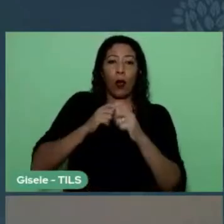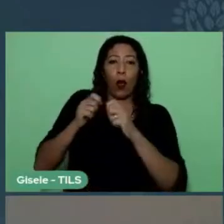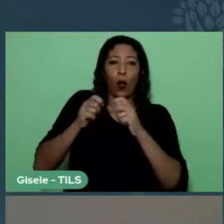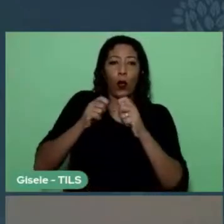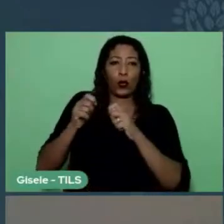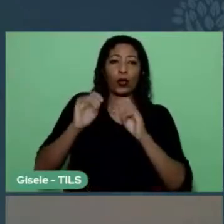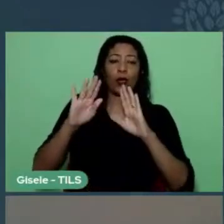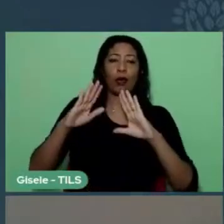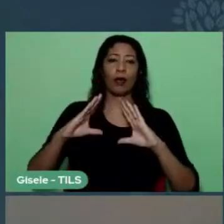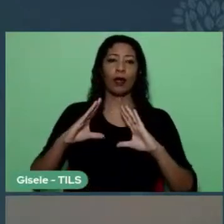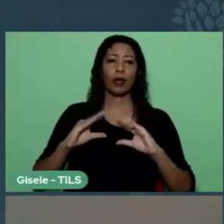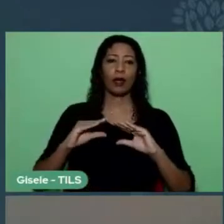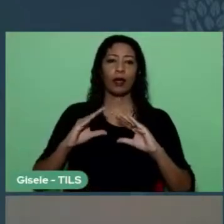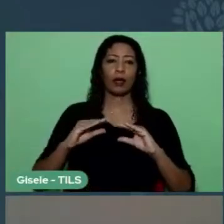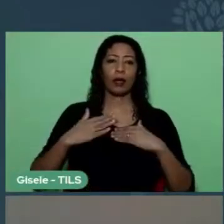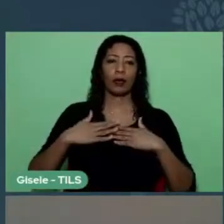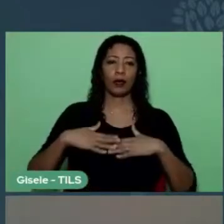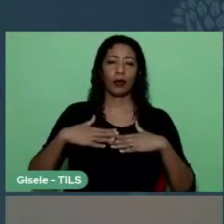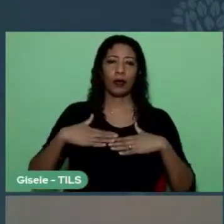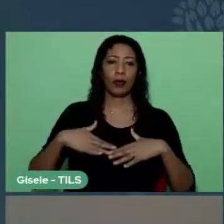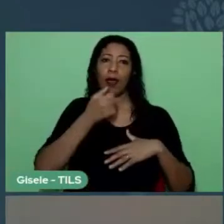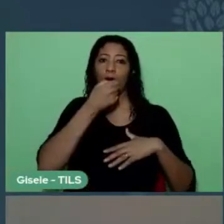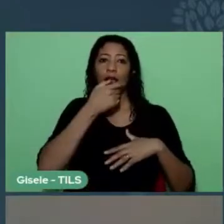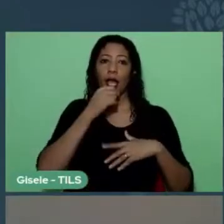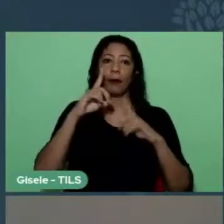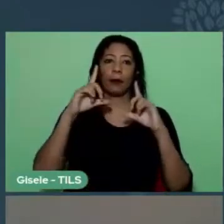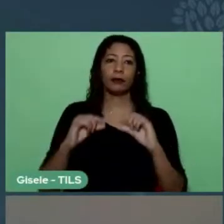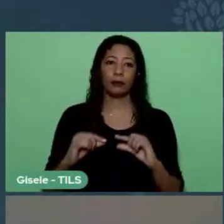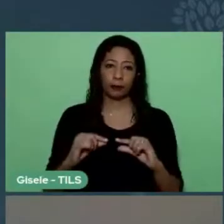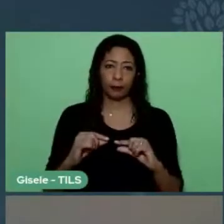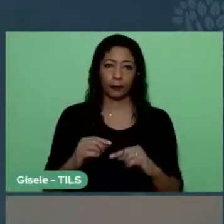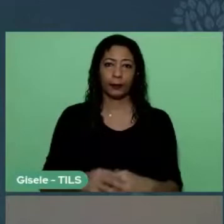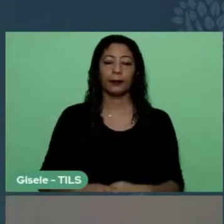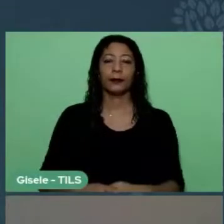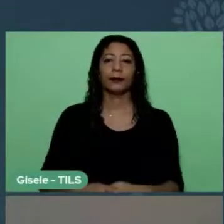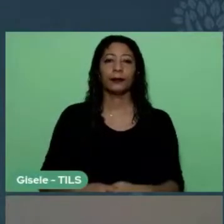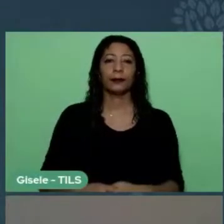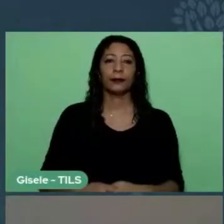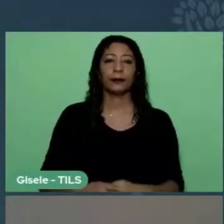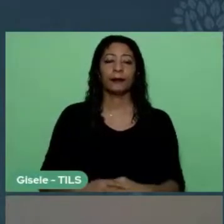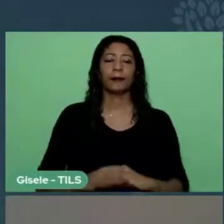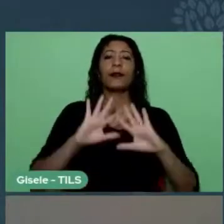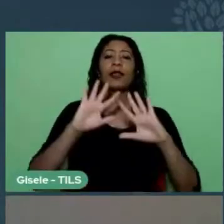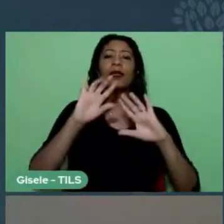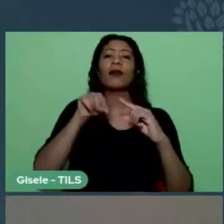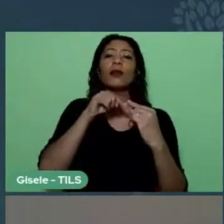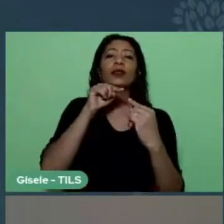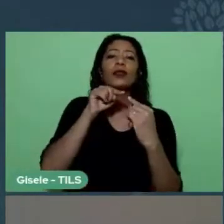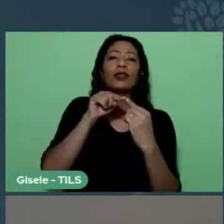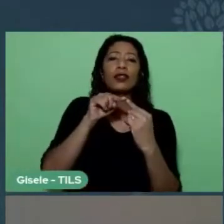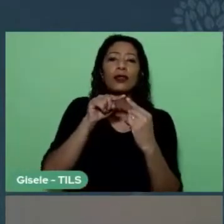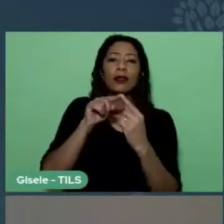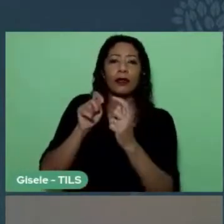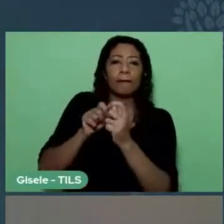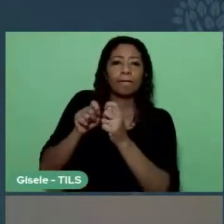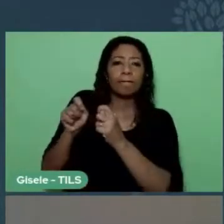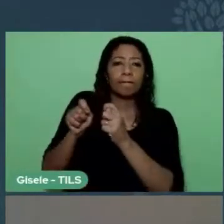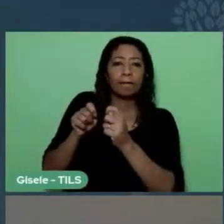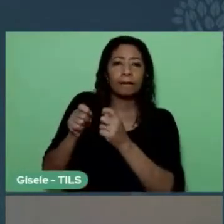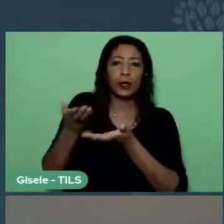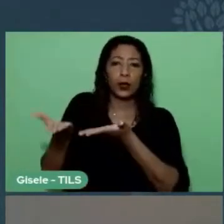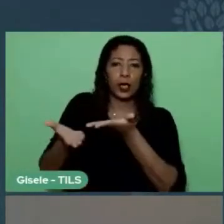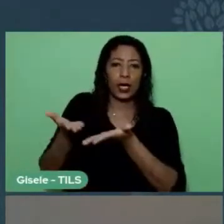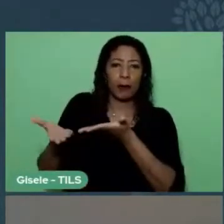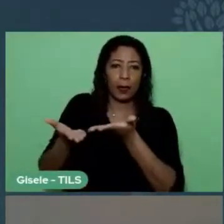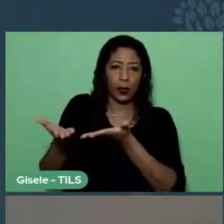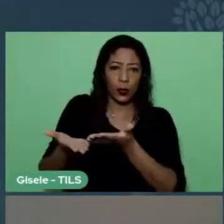mas com a menor quantidade de medicação necessária. E quais são as metas do tratamento do meu paciente que eu